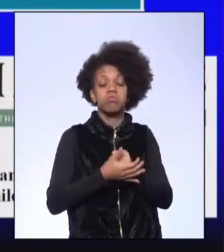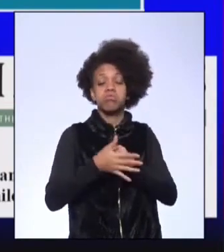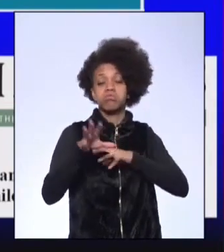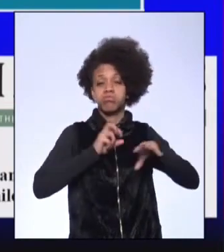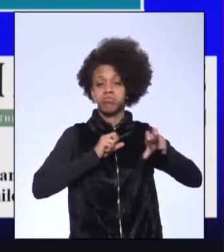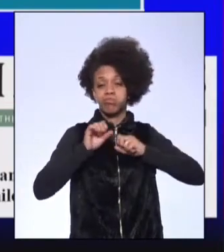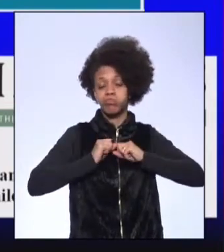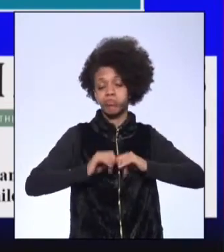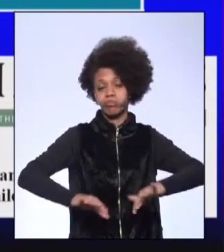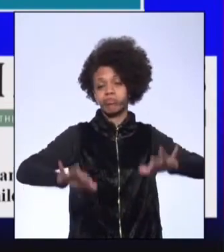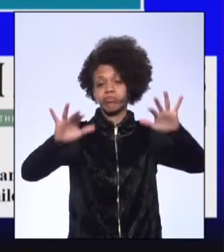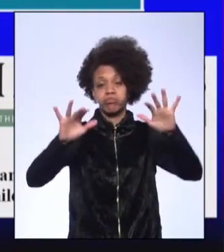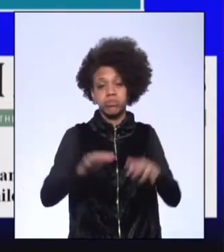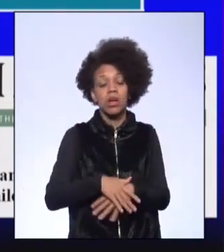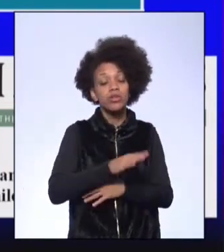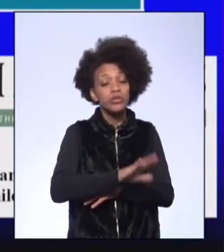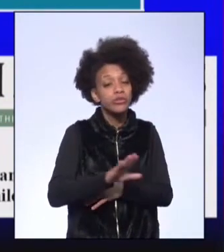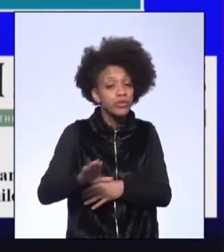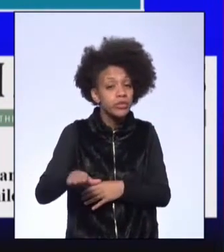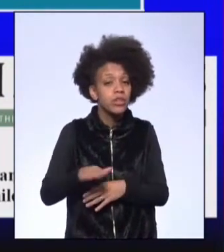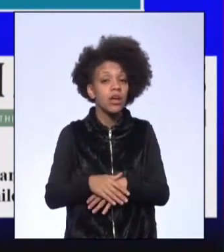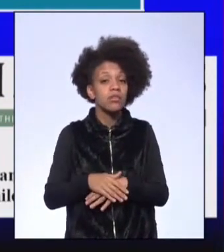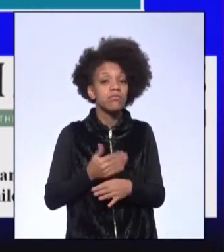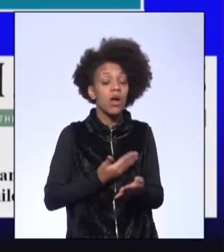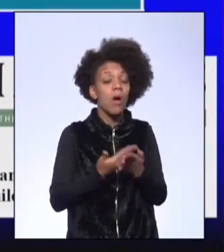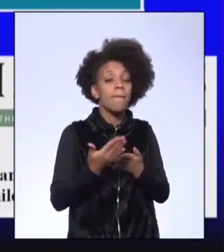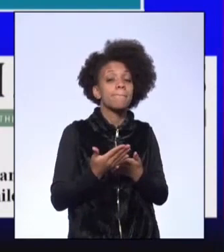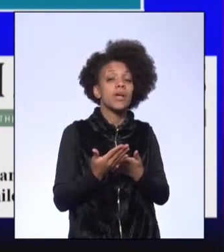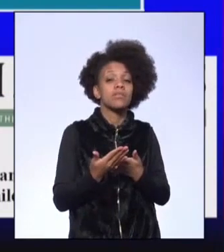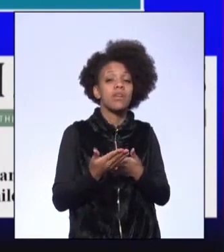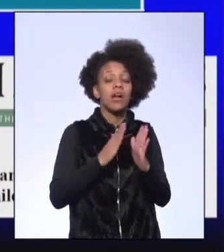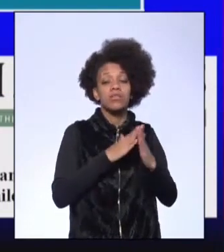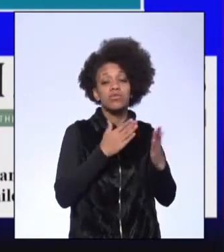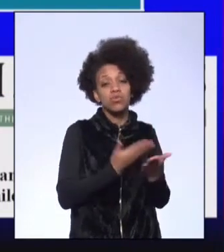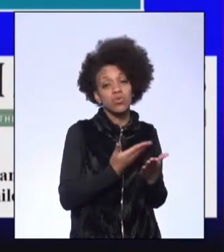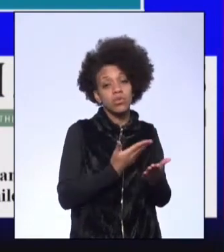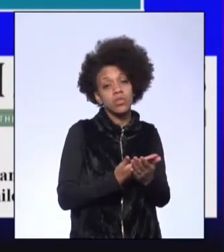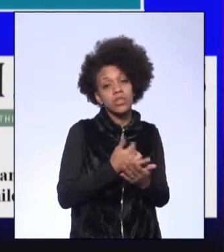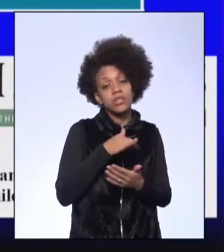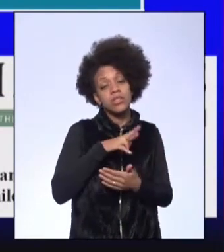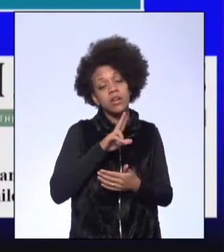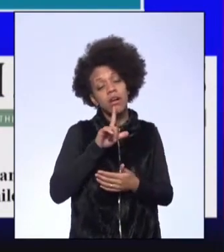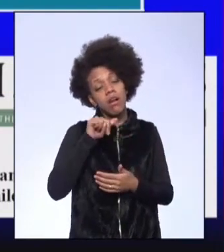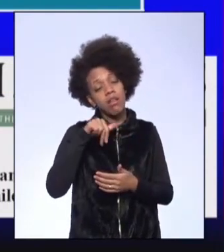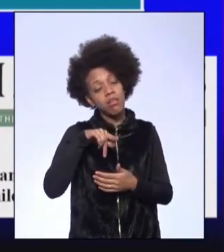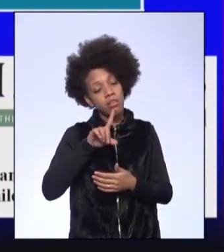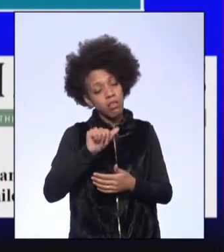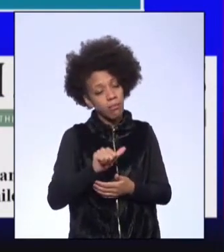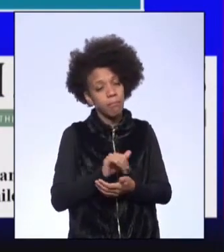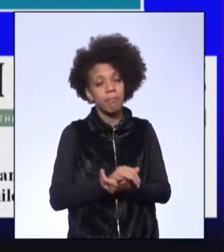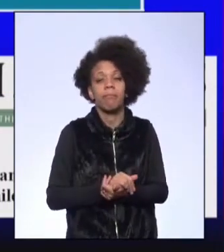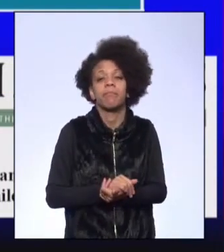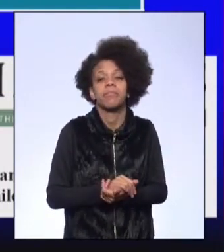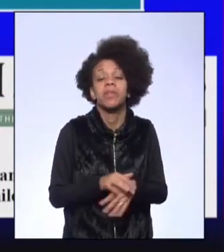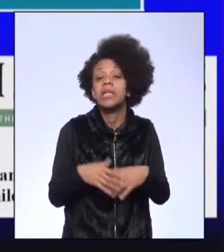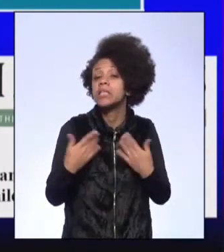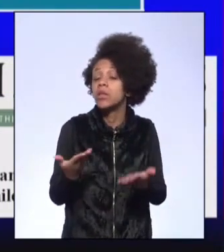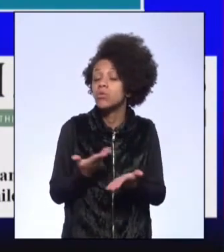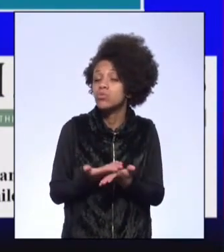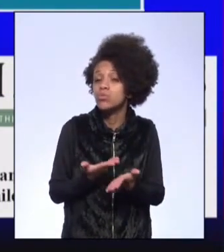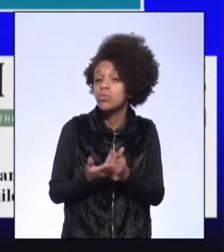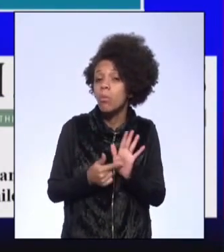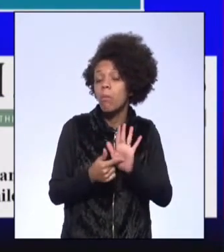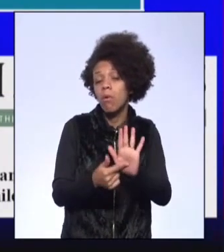de Covid-19 de crianças que iniciaram escolas na Irlanda. Enfim, o que esses estudos